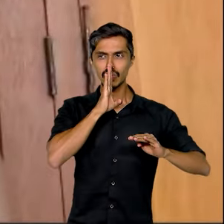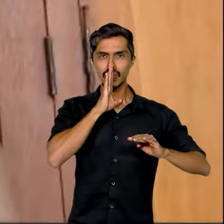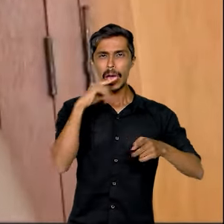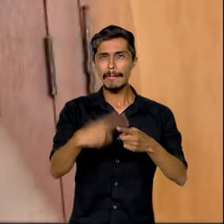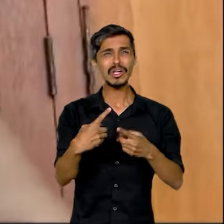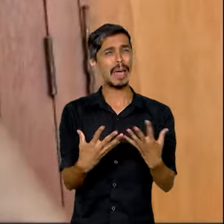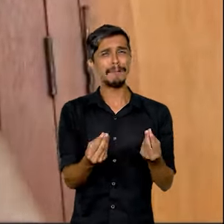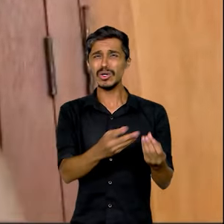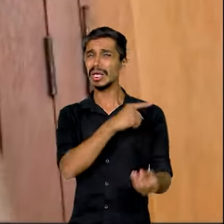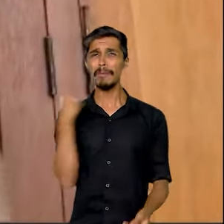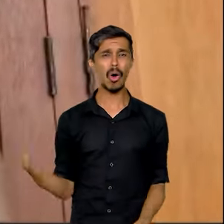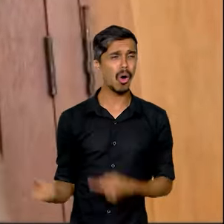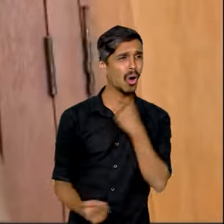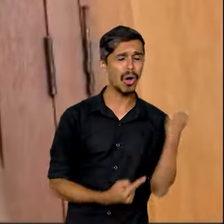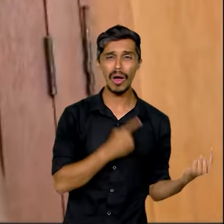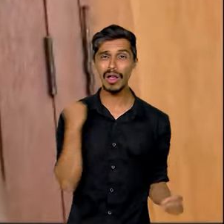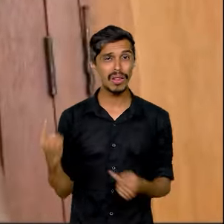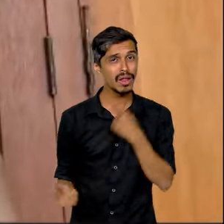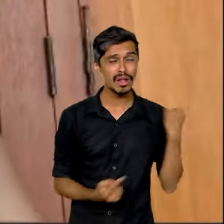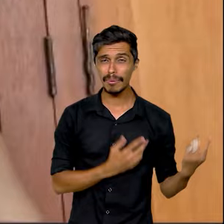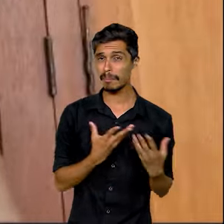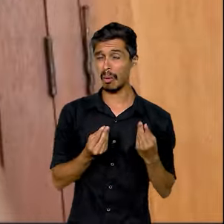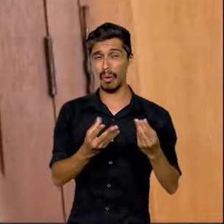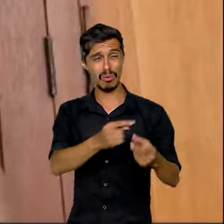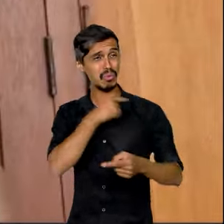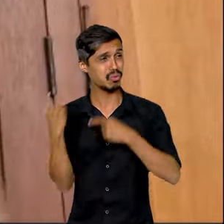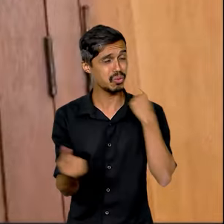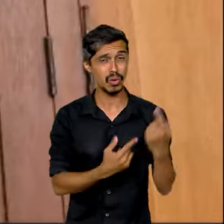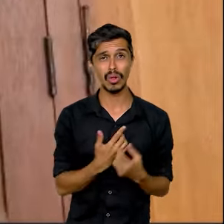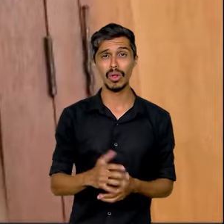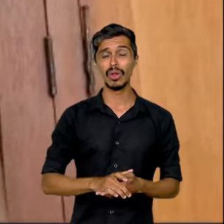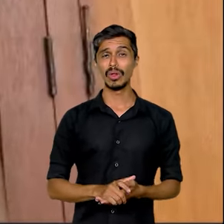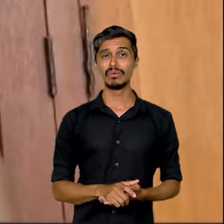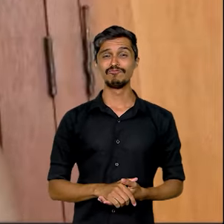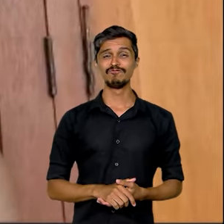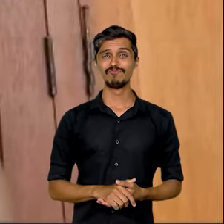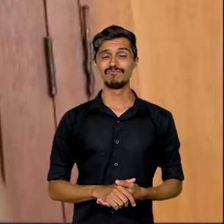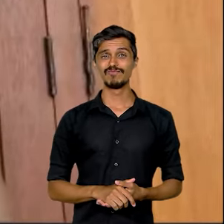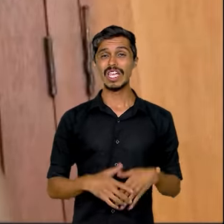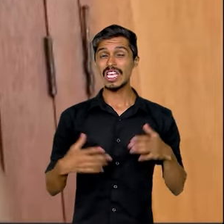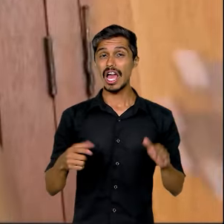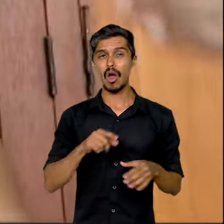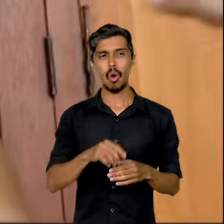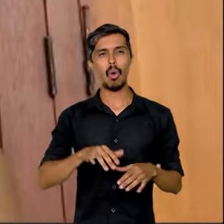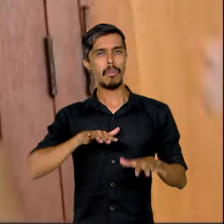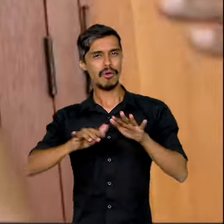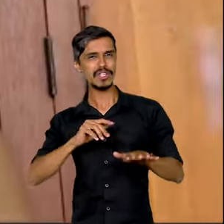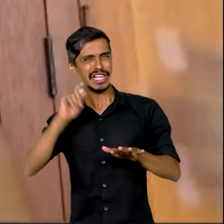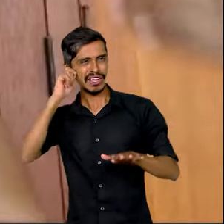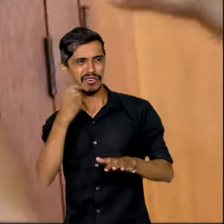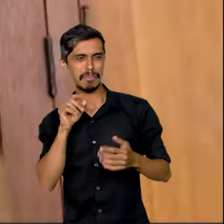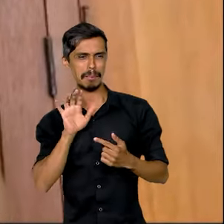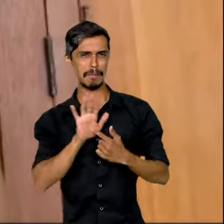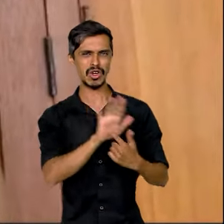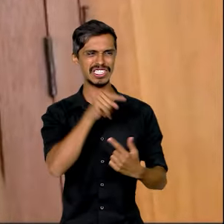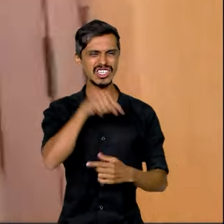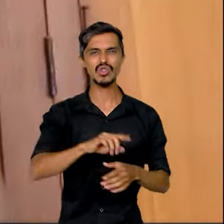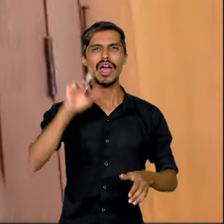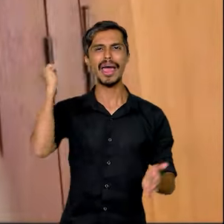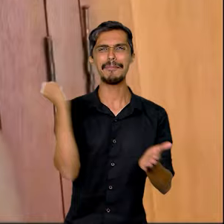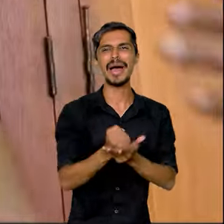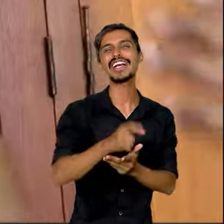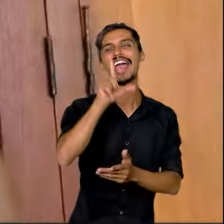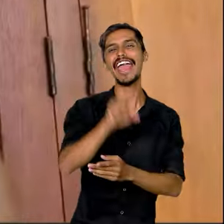silenciosos. Porque é muita morte. Não é? É muita morte. O movimento negro classifica isso como